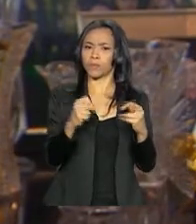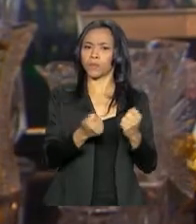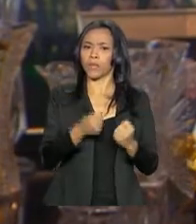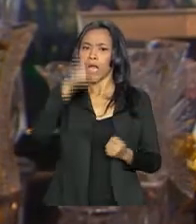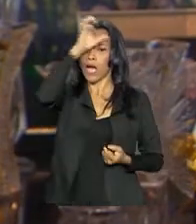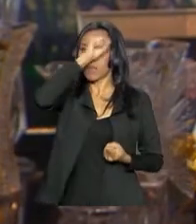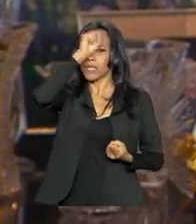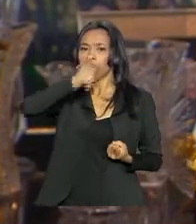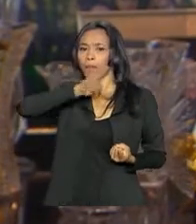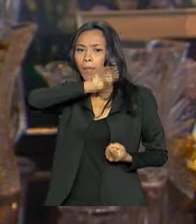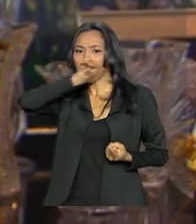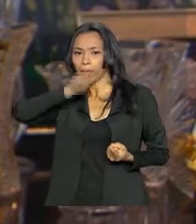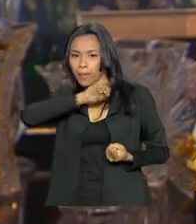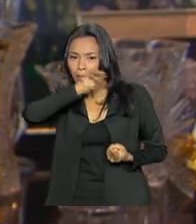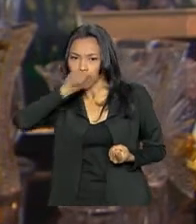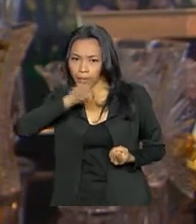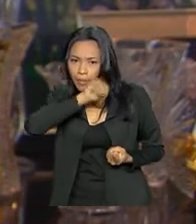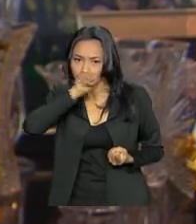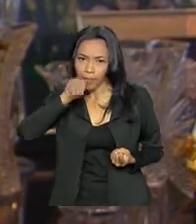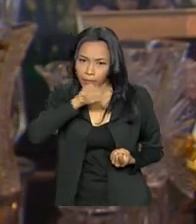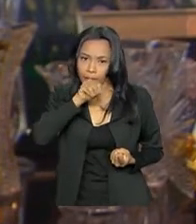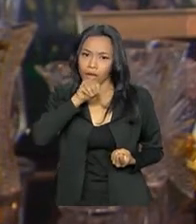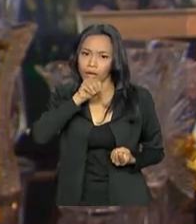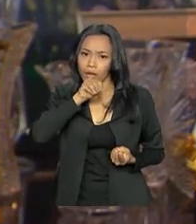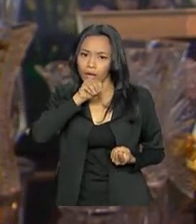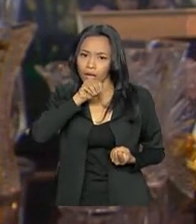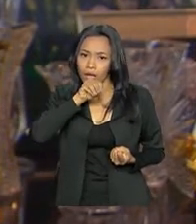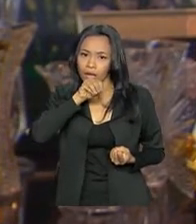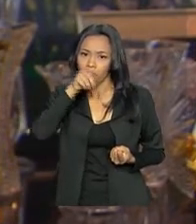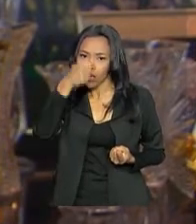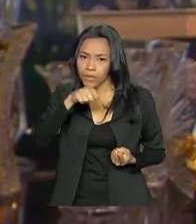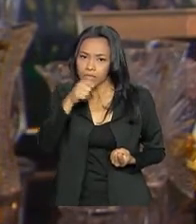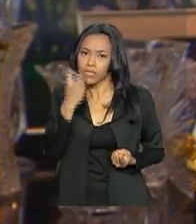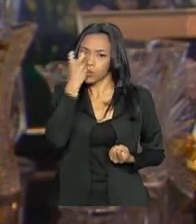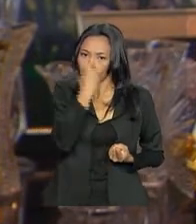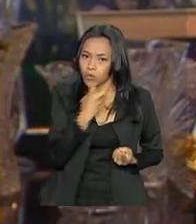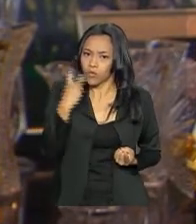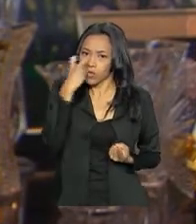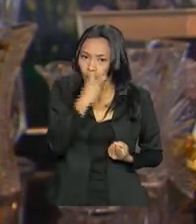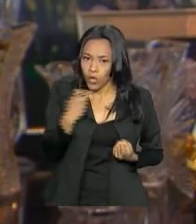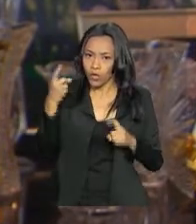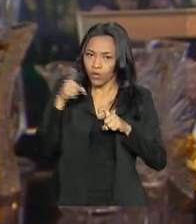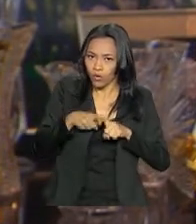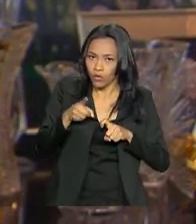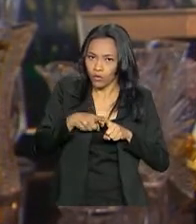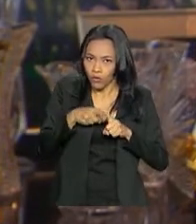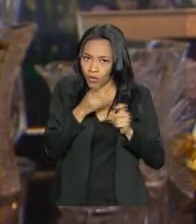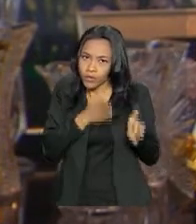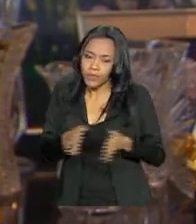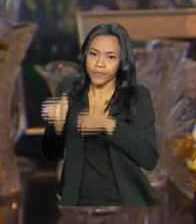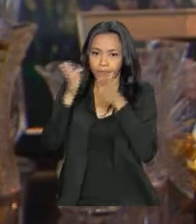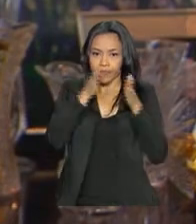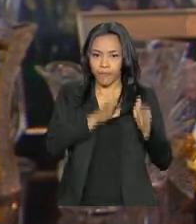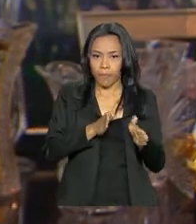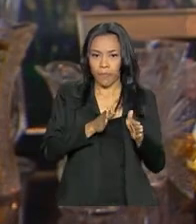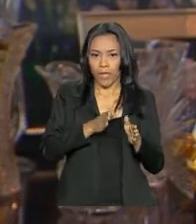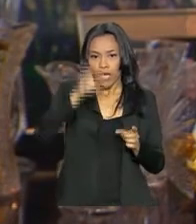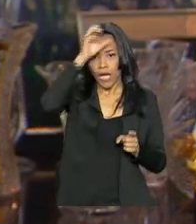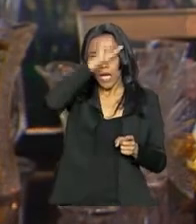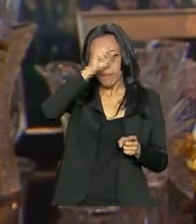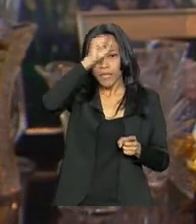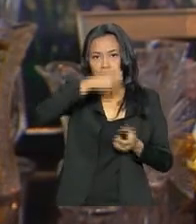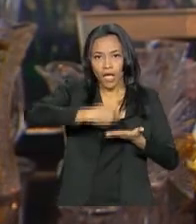falar eu tive que faz ia faz fone audiologia tem que aprender se